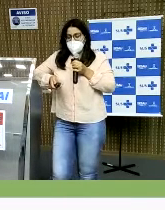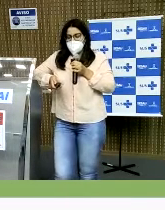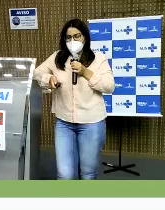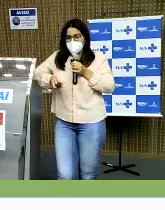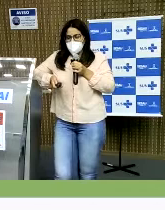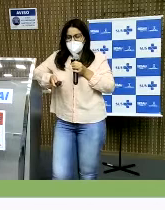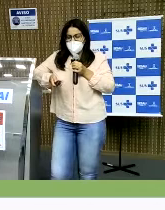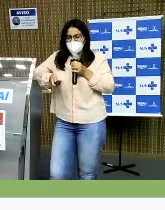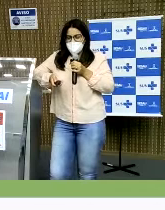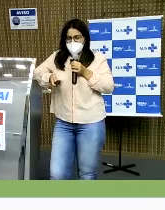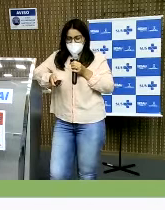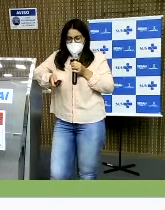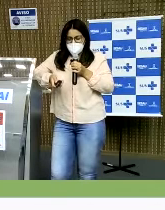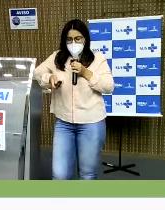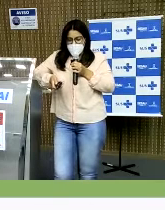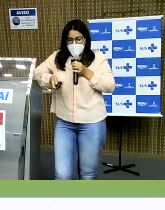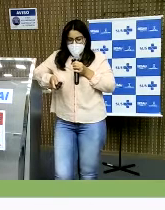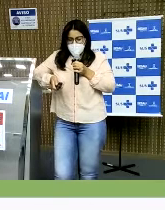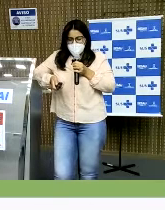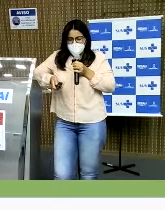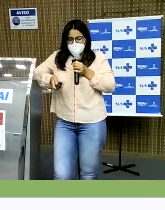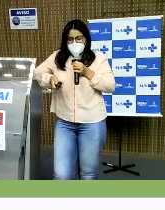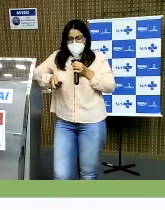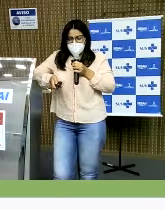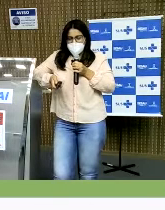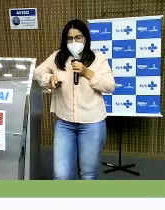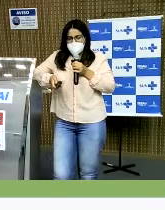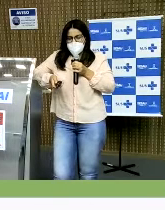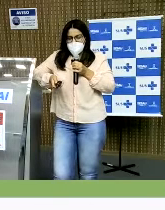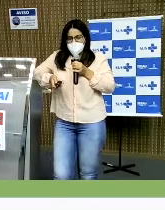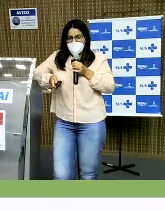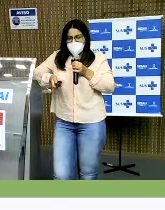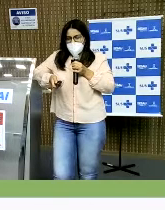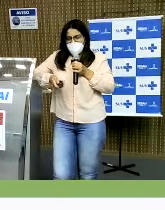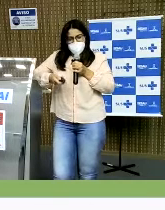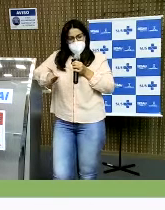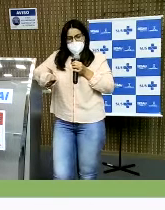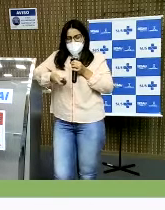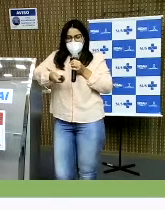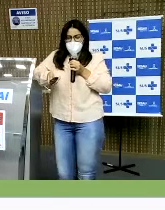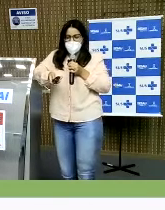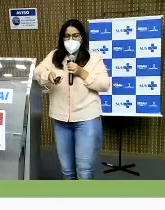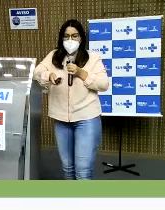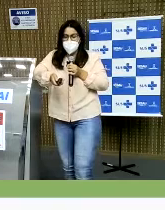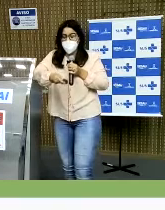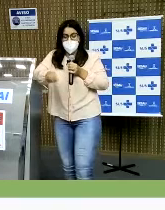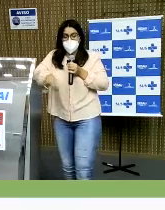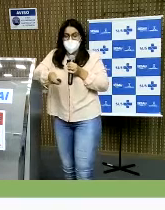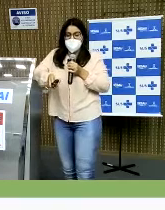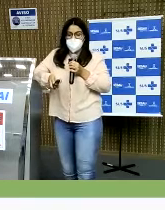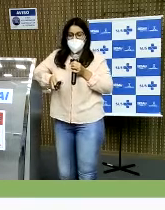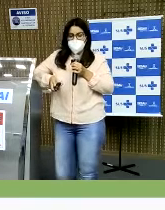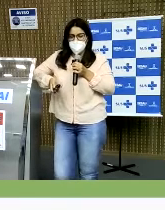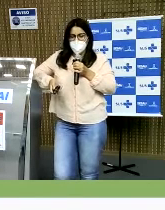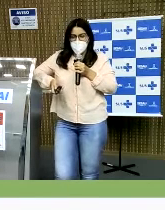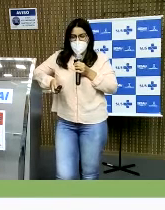Primeiro semestre de 2021, 1.593. Programação meta, visita institucional e ILPI. A gente não tem ILPI na unidade, na